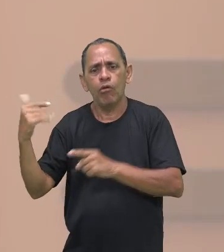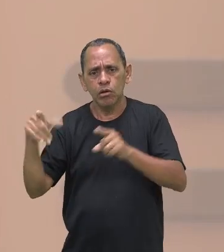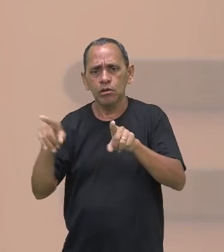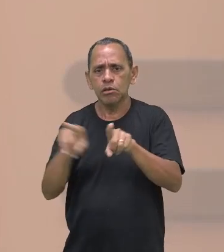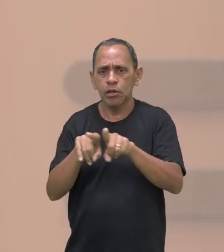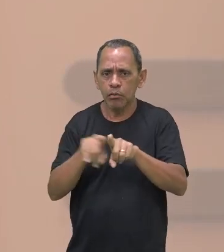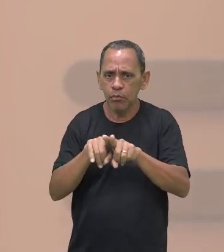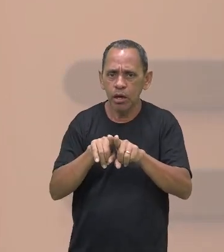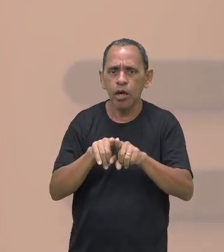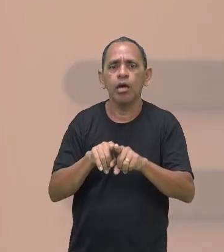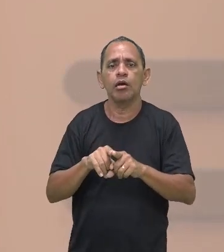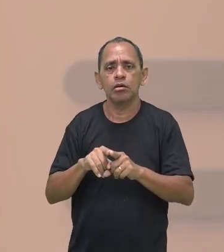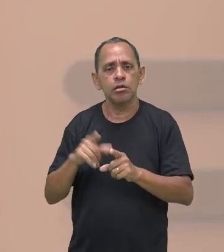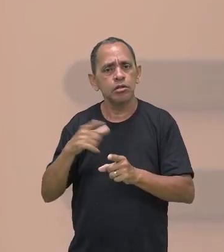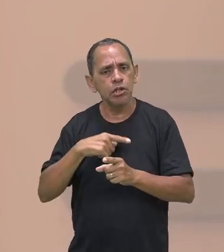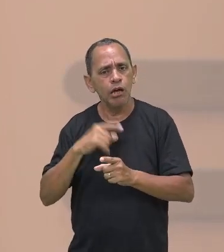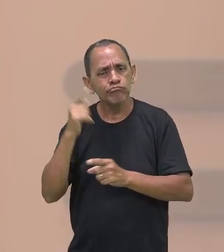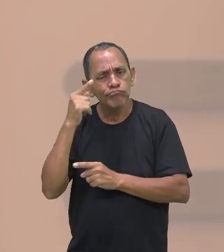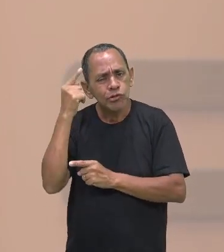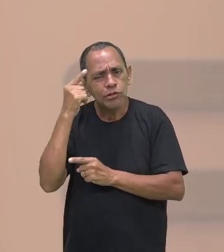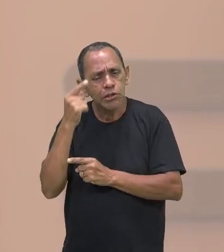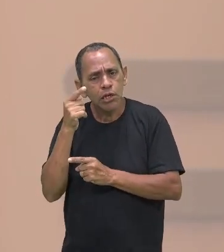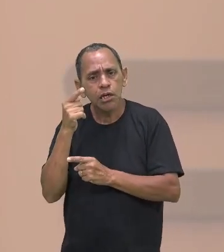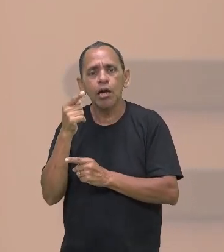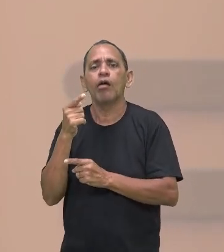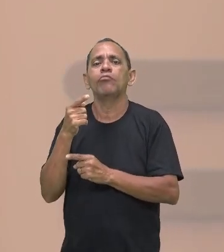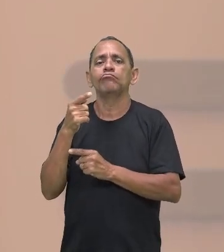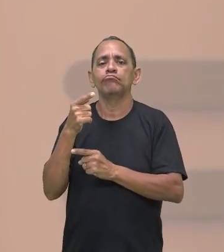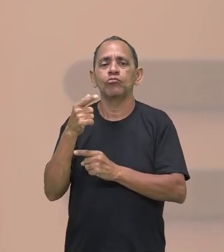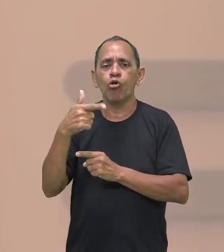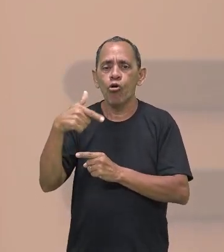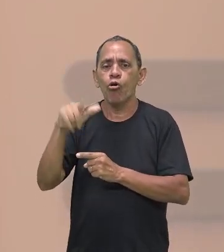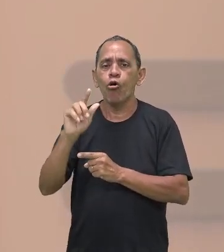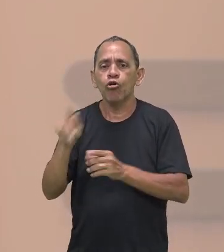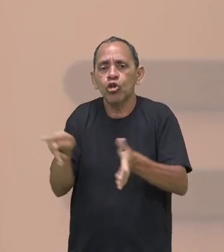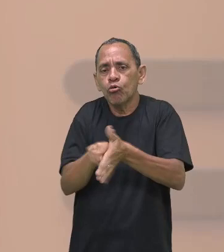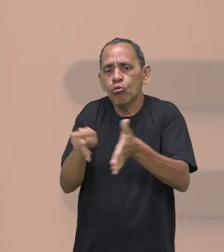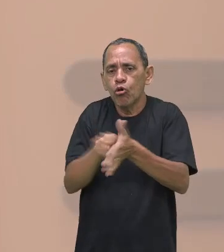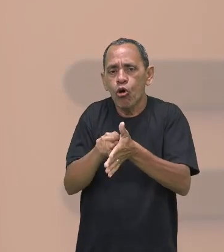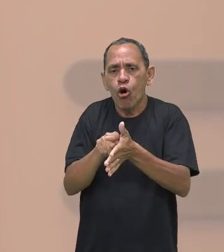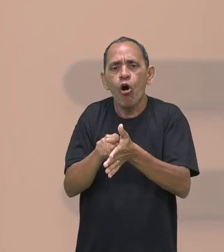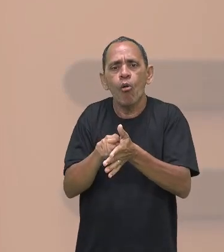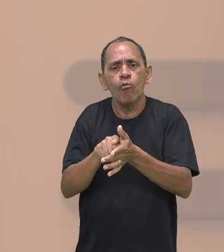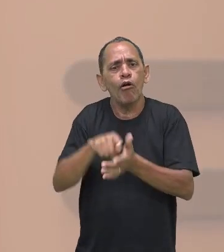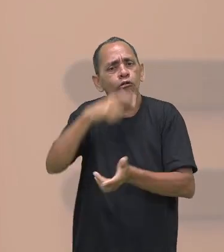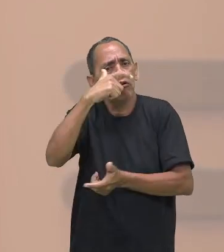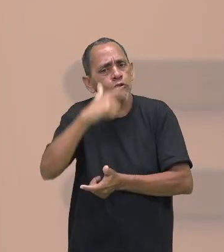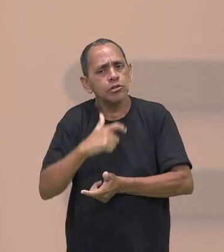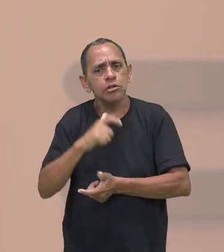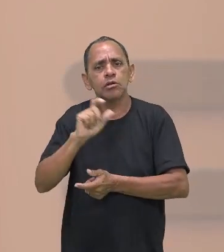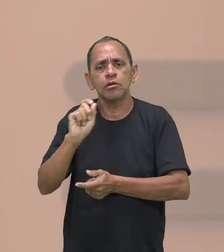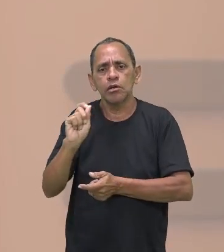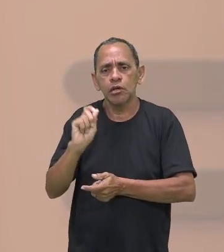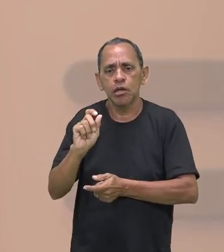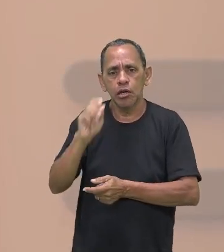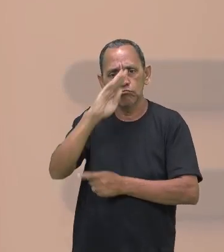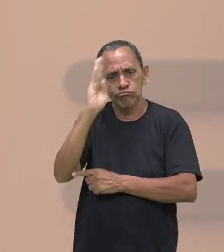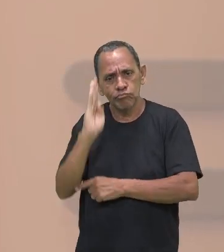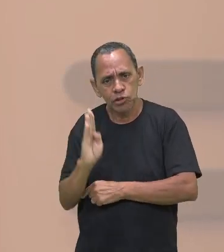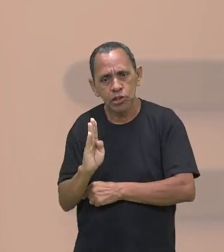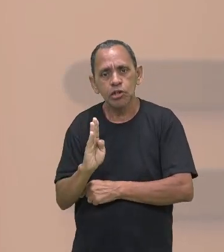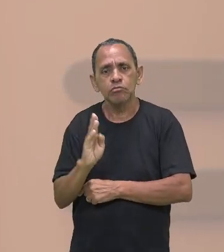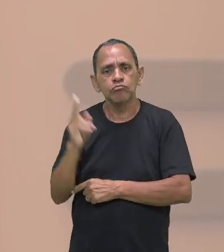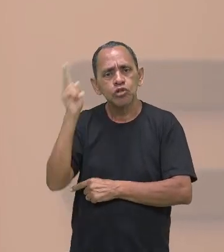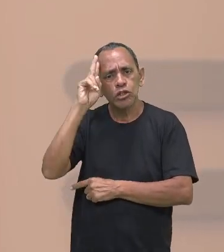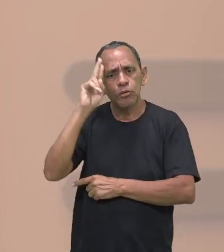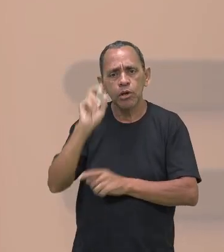uma concepção muito própria do que é ser brasileiro. Lembro a vocês que neste momento